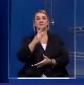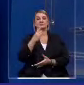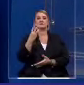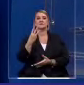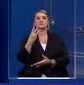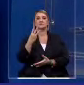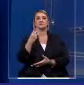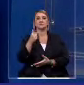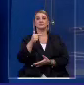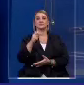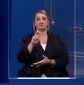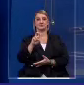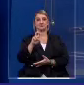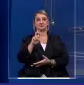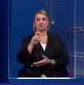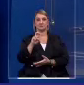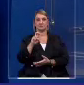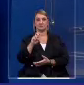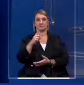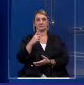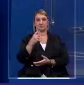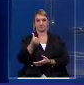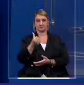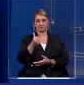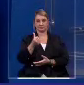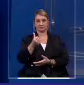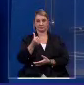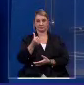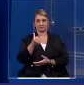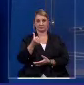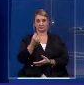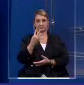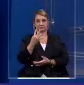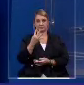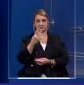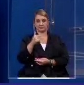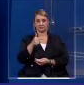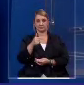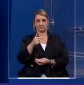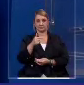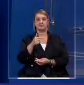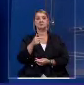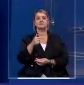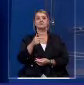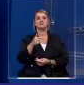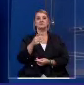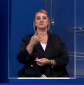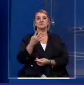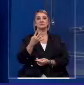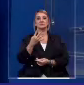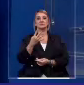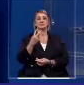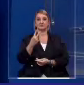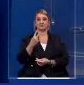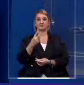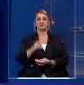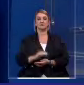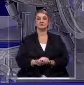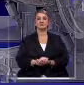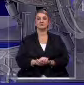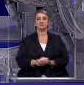23, 75, 16, 47 e